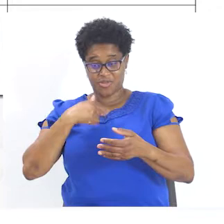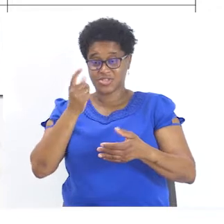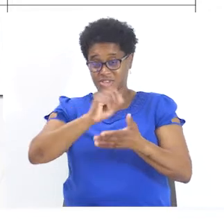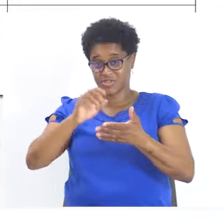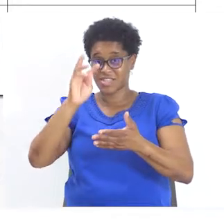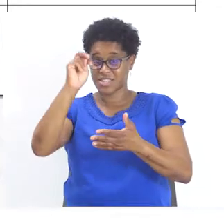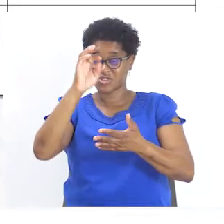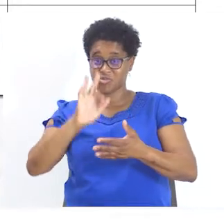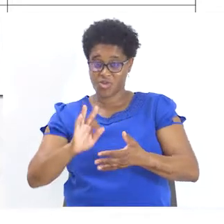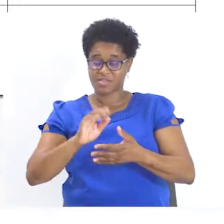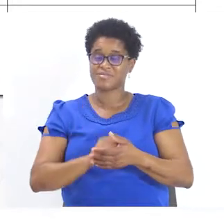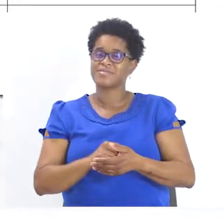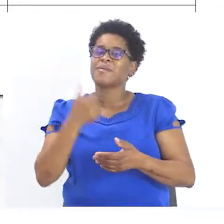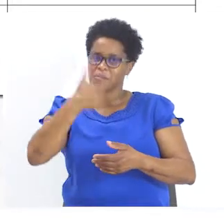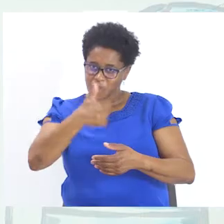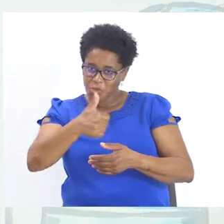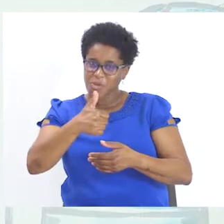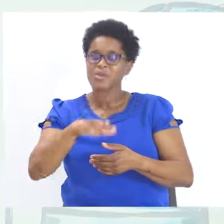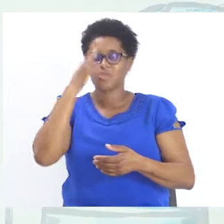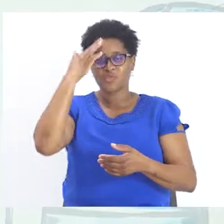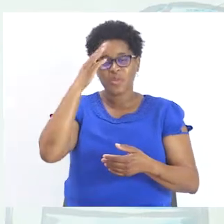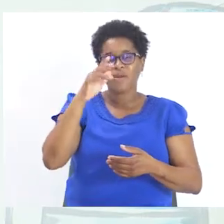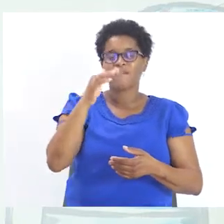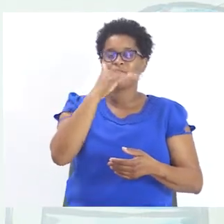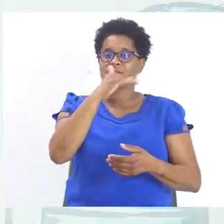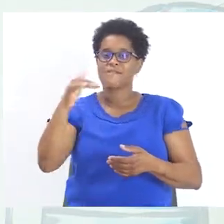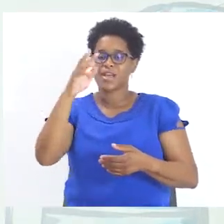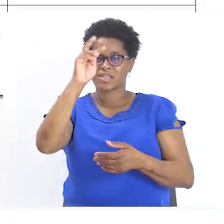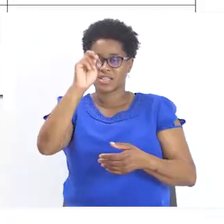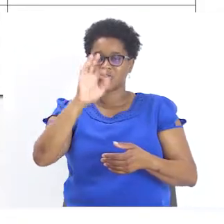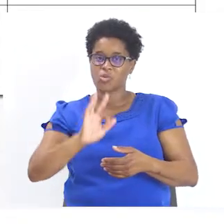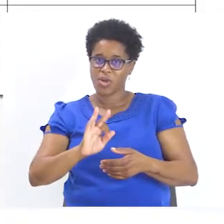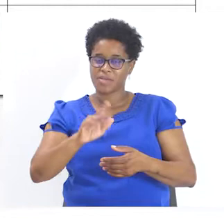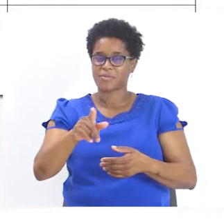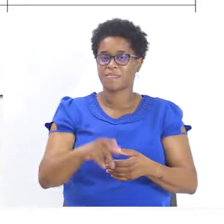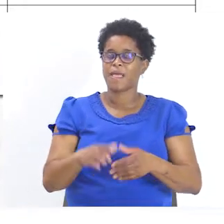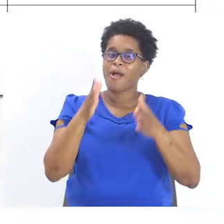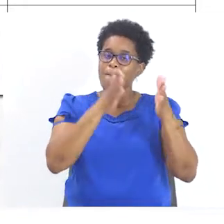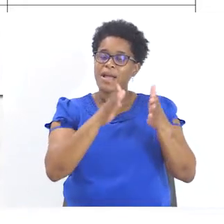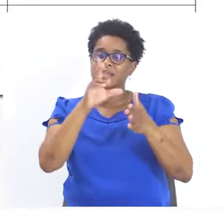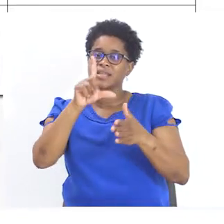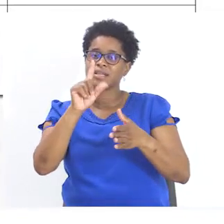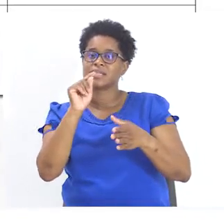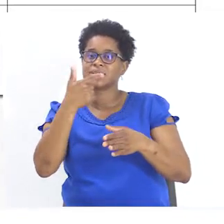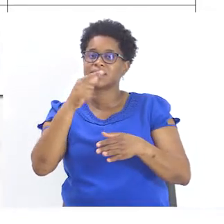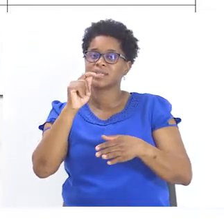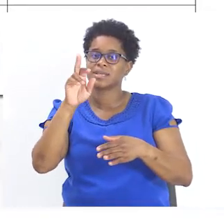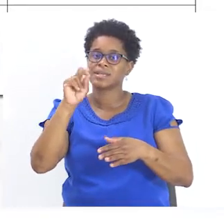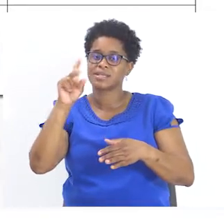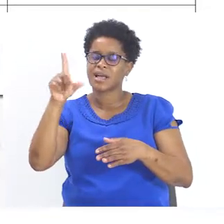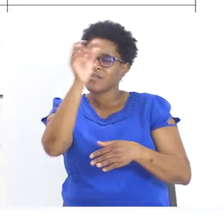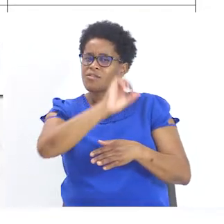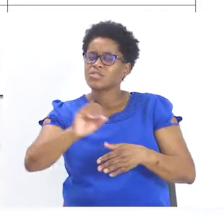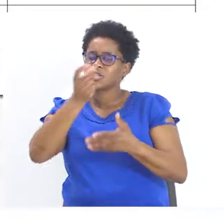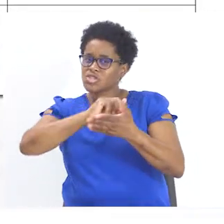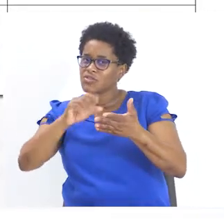O coeficiente é 3 sobre 4, o número fracionário. Parte literal. Parte literal, vocês